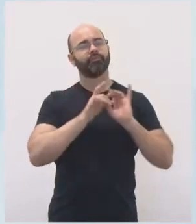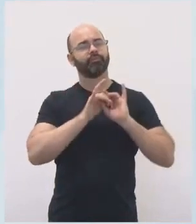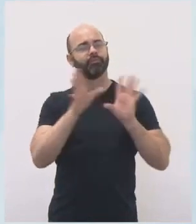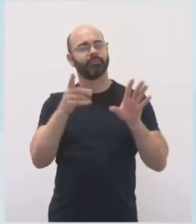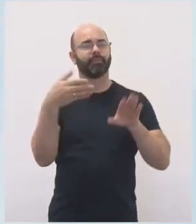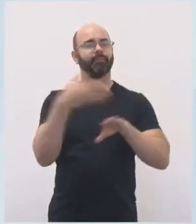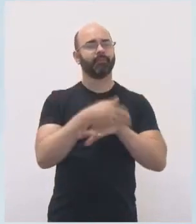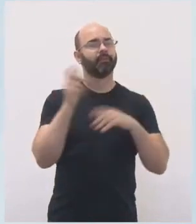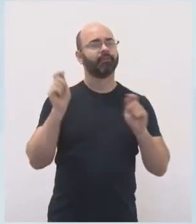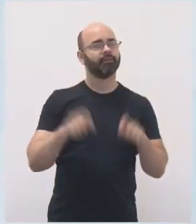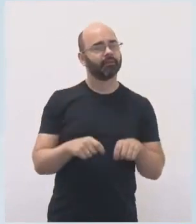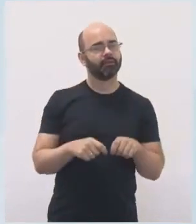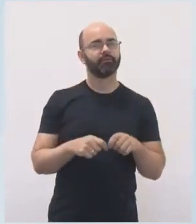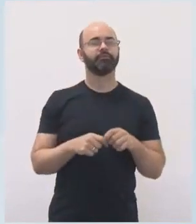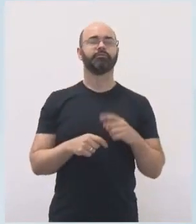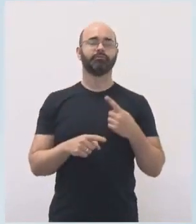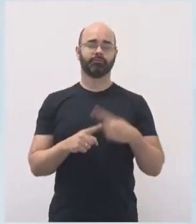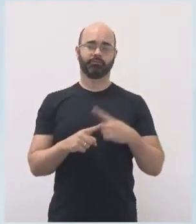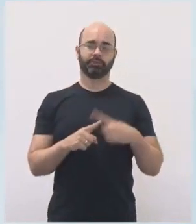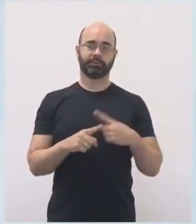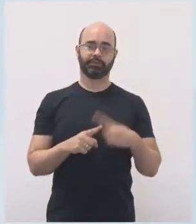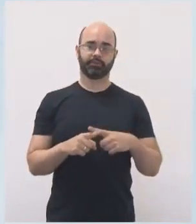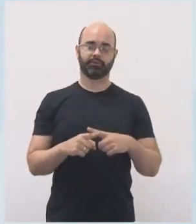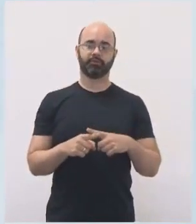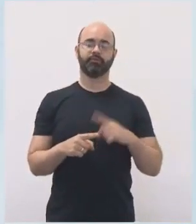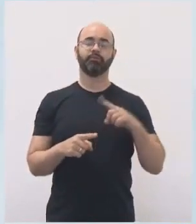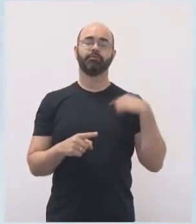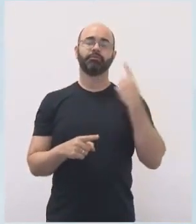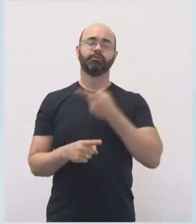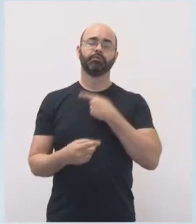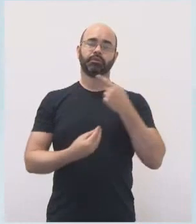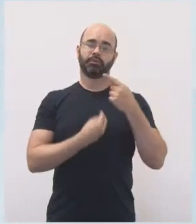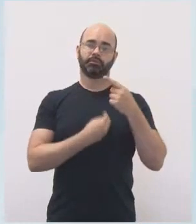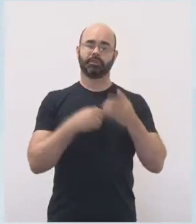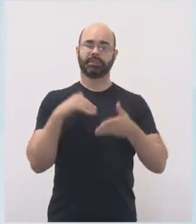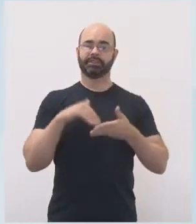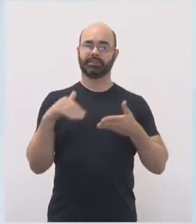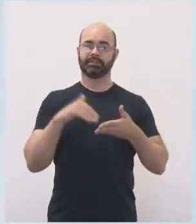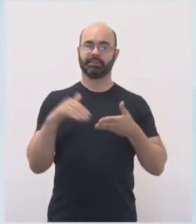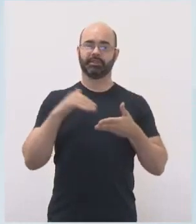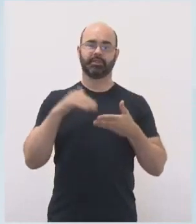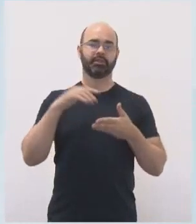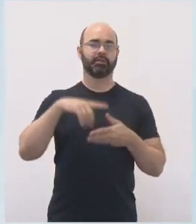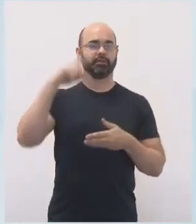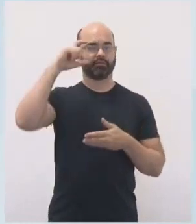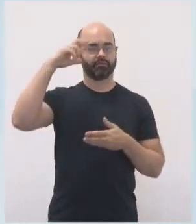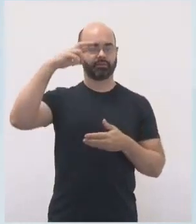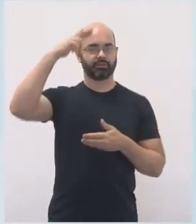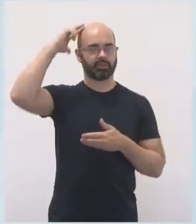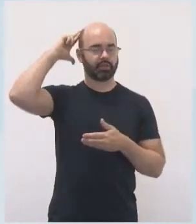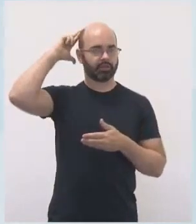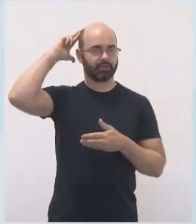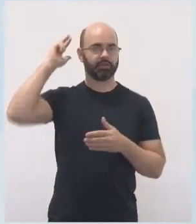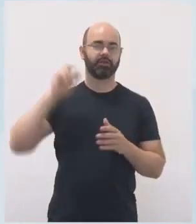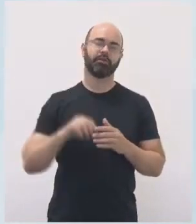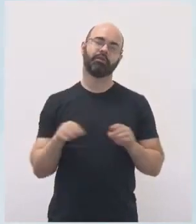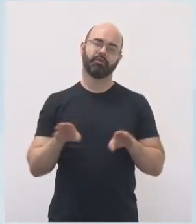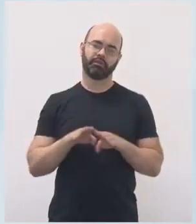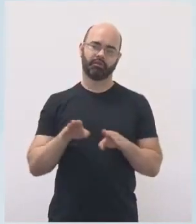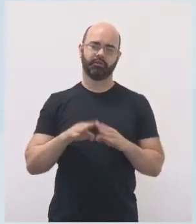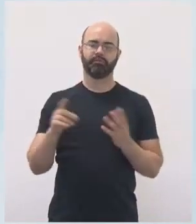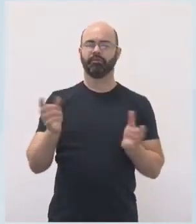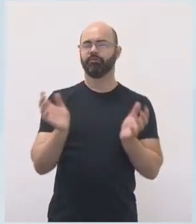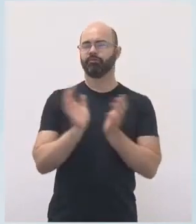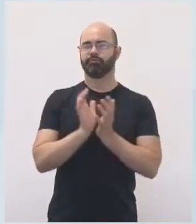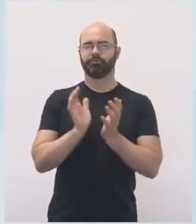puder participar, porque a gente vai ter aí a presença do secretário Rossielli e também, né, lógico, os nossos